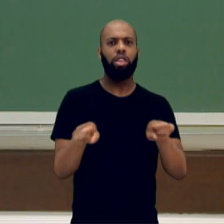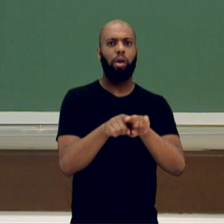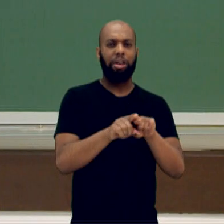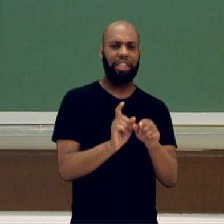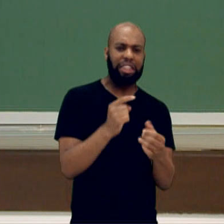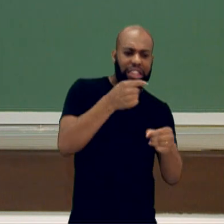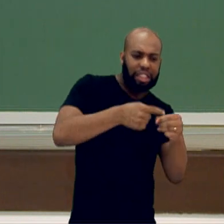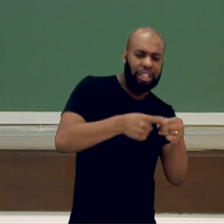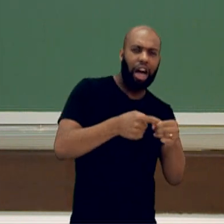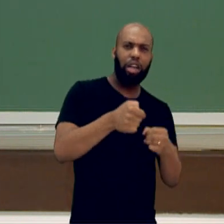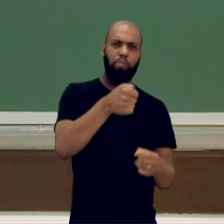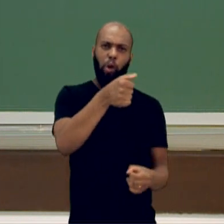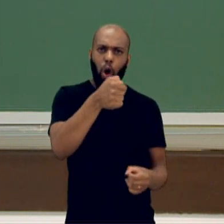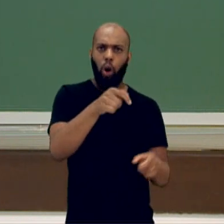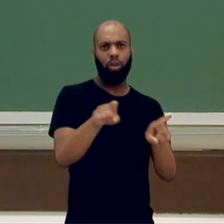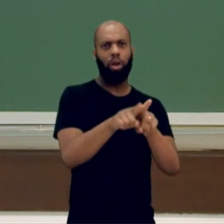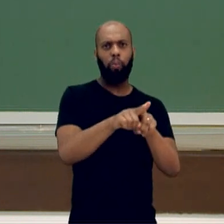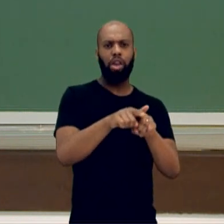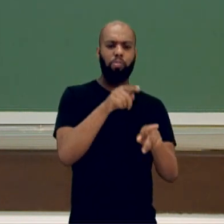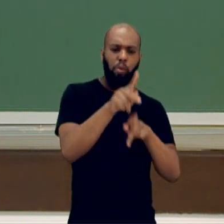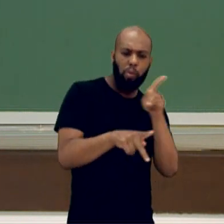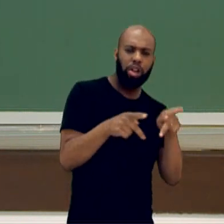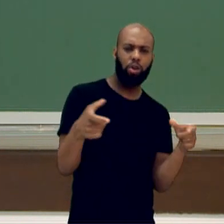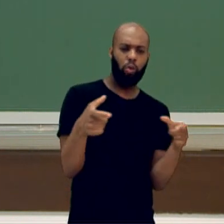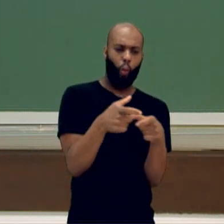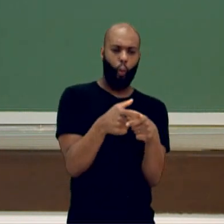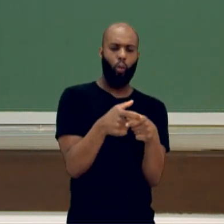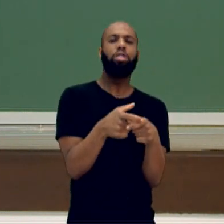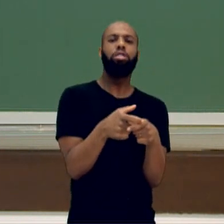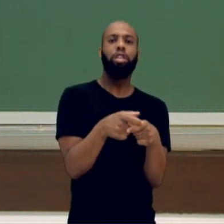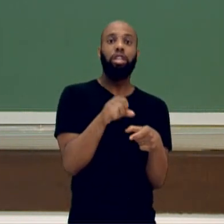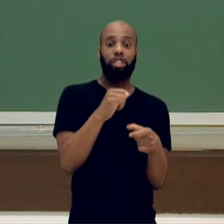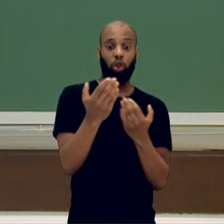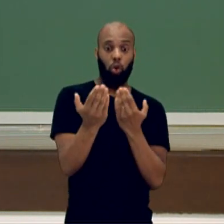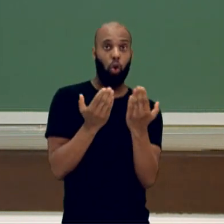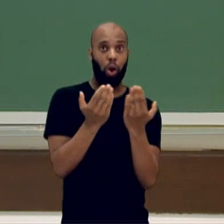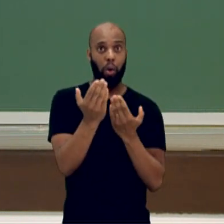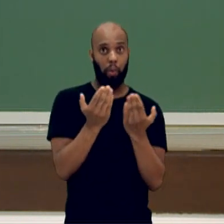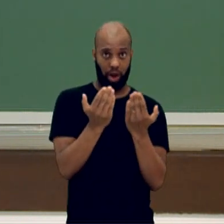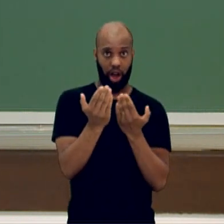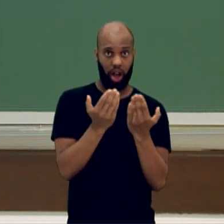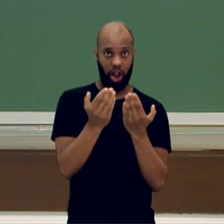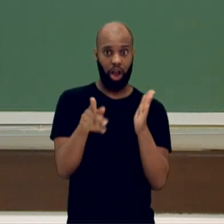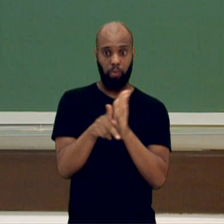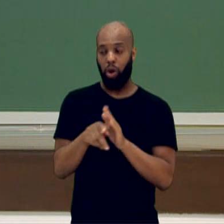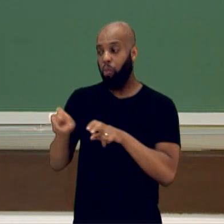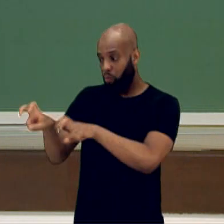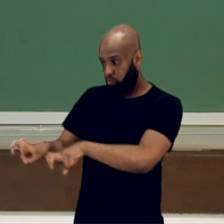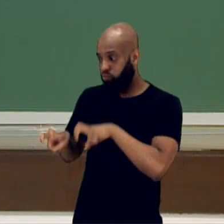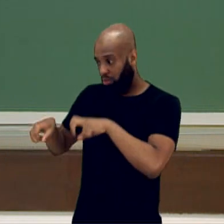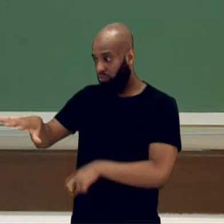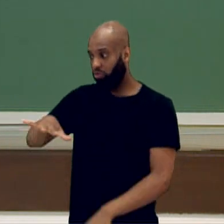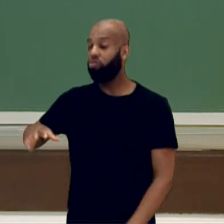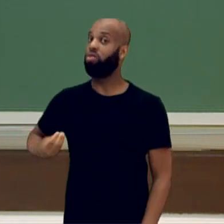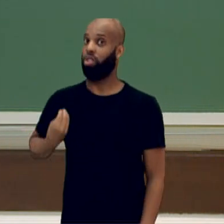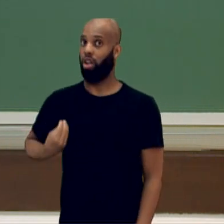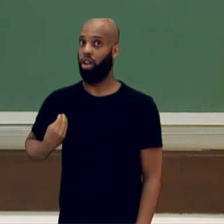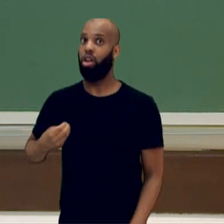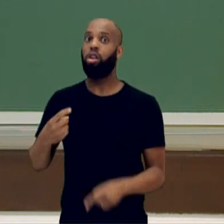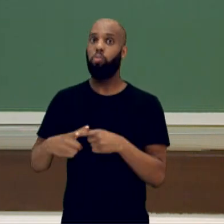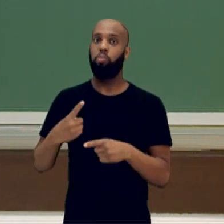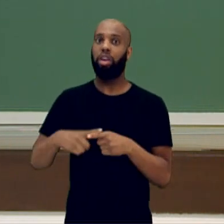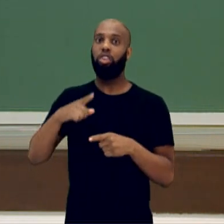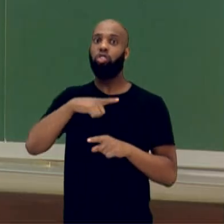núcleos urbanos onde tinha uma população reduzida se a gente comparar com a população que vivia no espaço rural. Porque lembrando